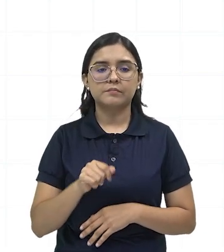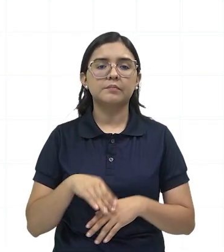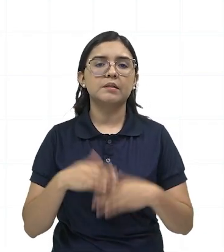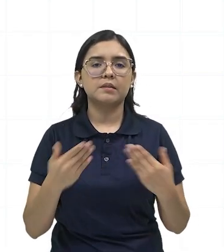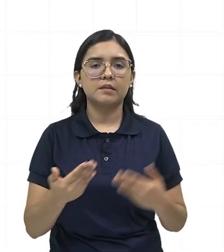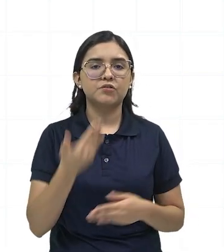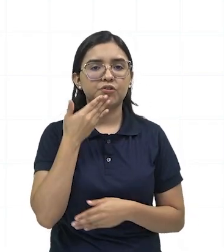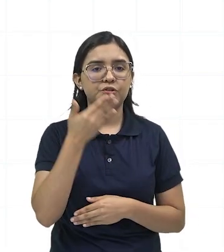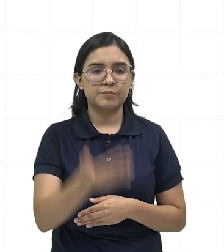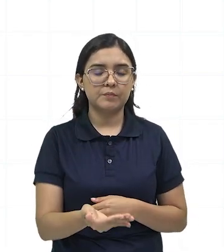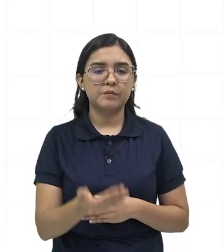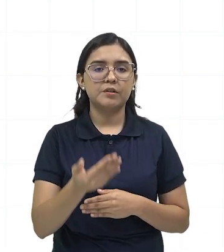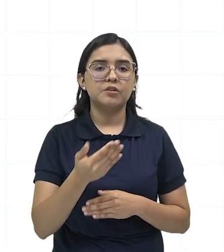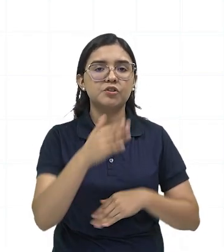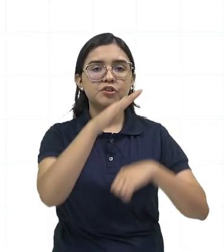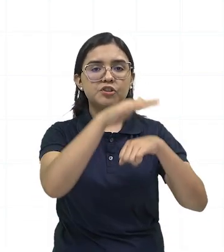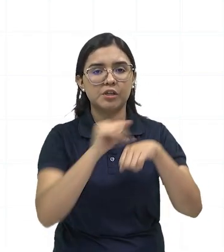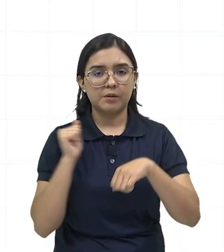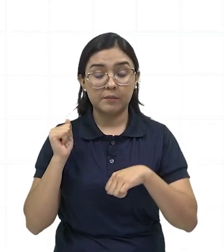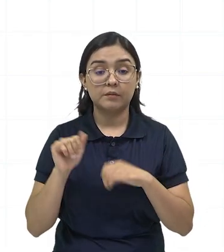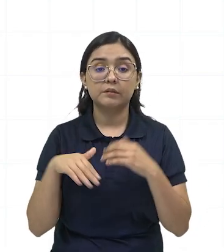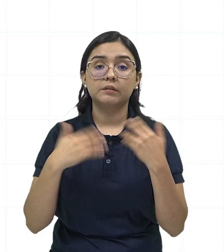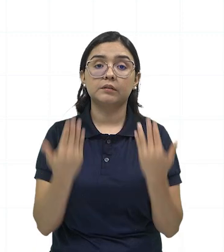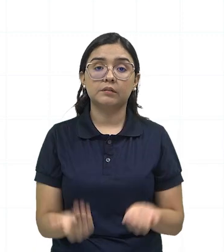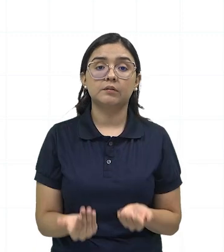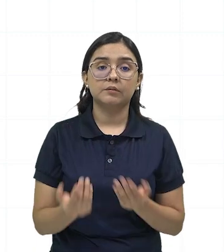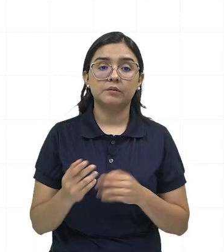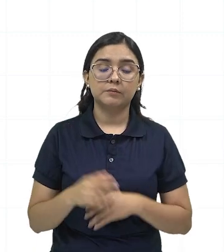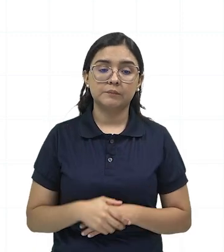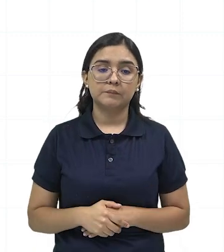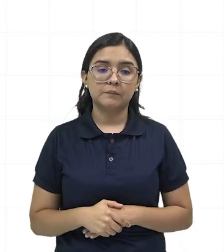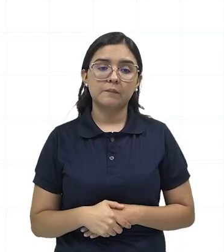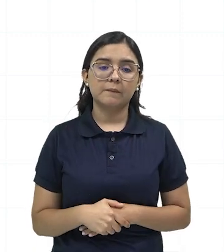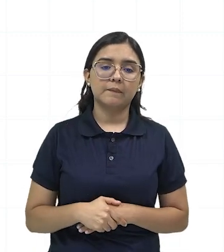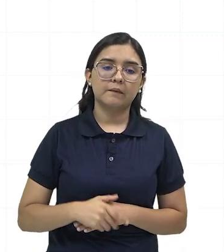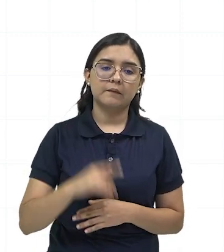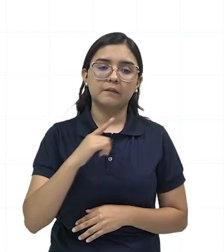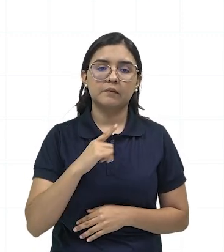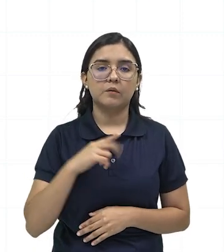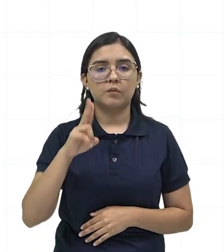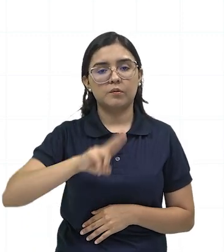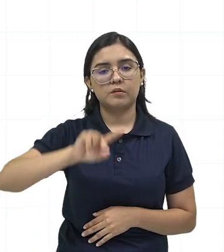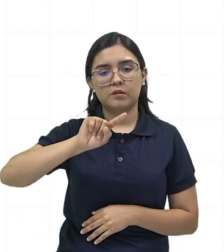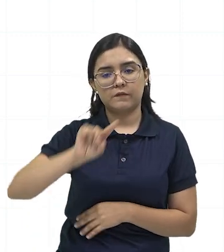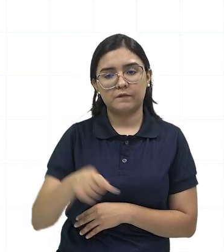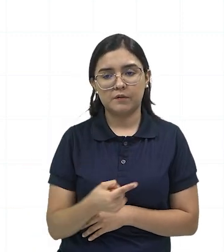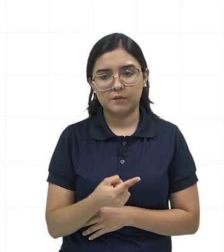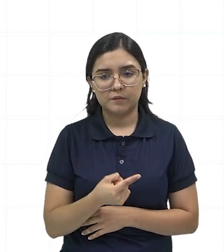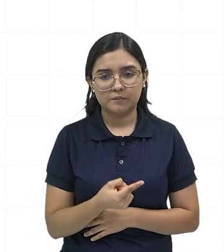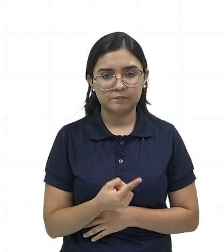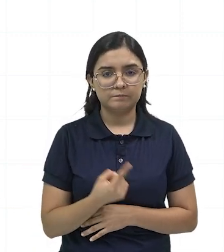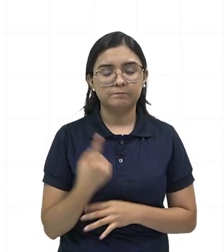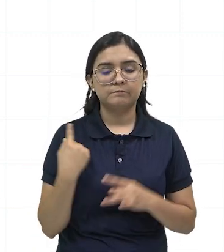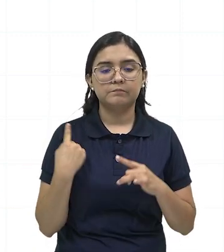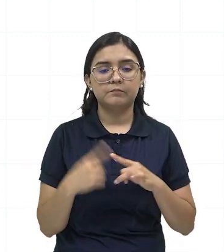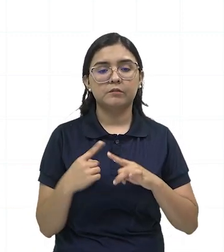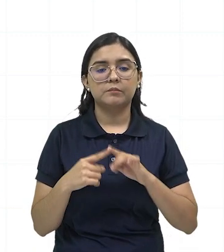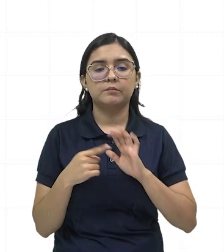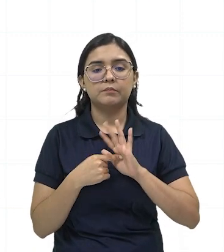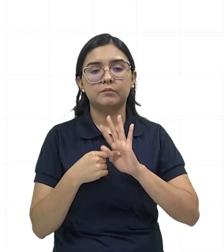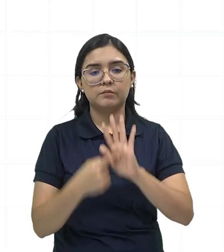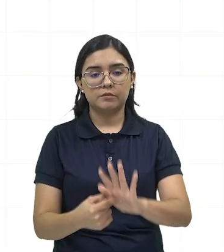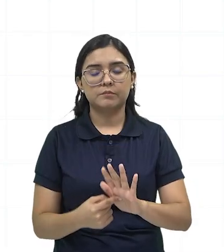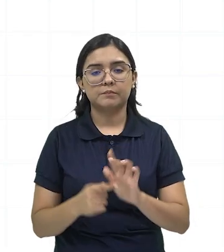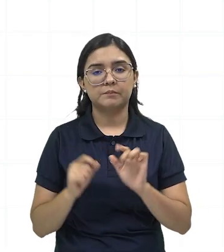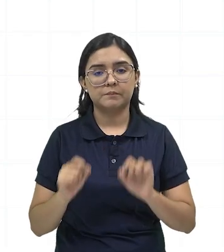mar. E aí, no texto vai estar colocado aí uma separação pela vírgula, justamente para indicar que